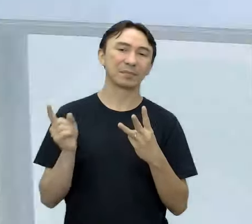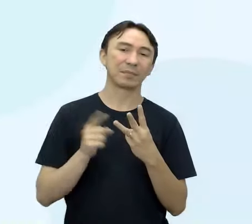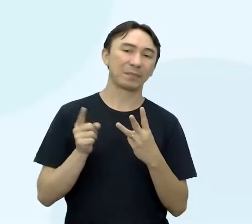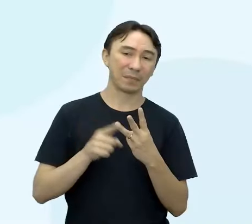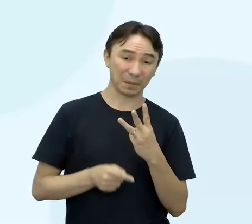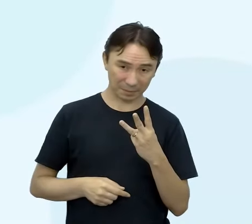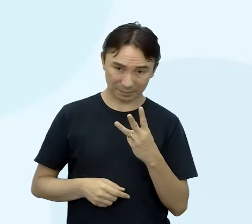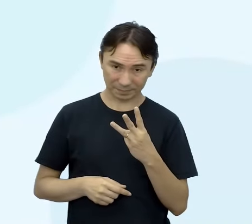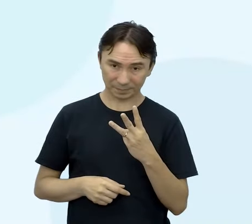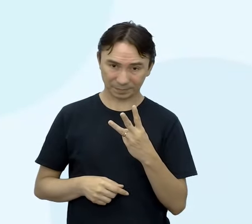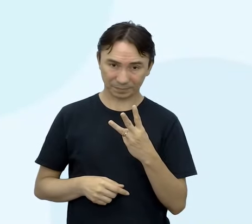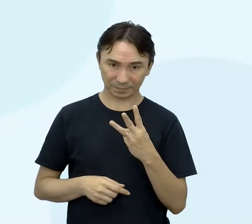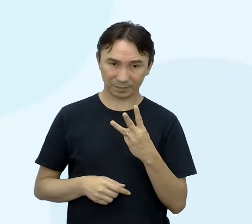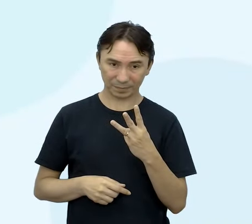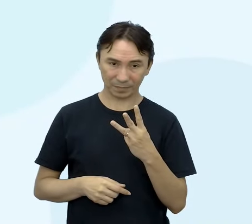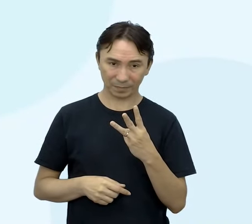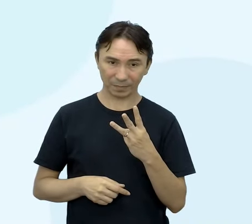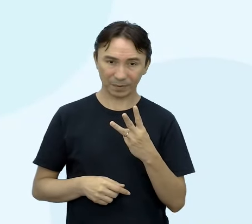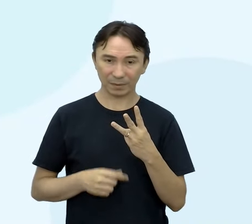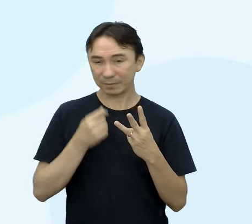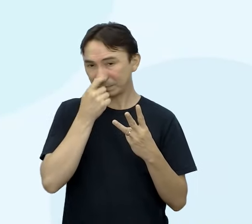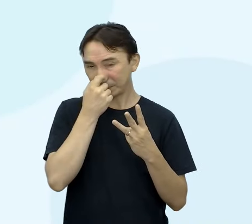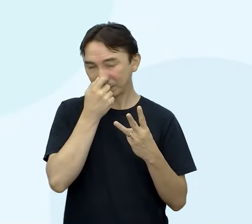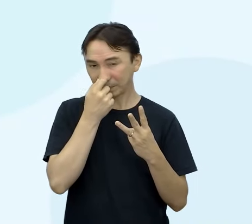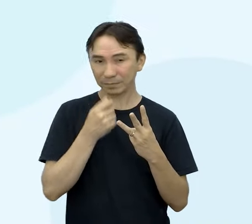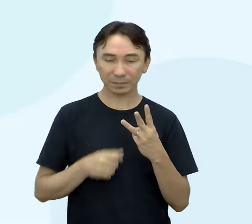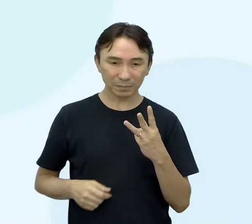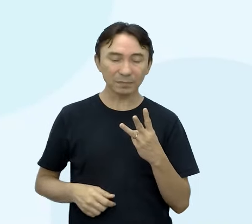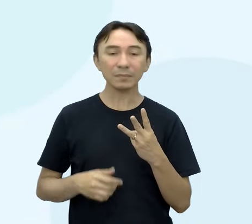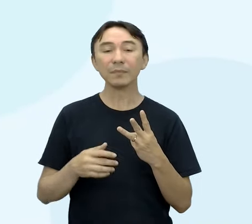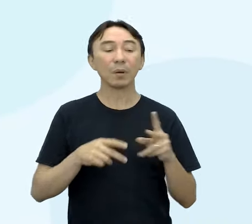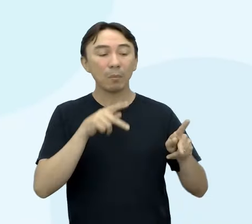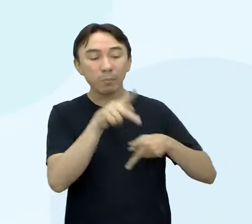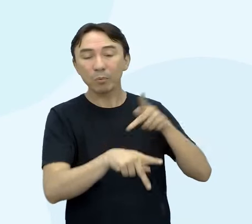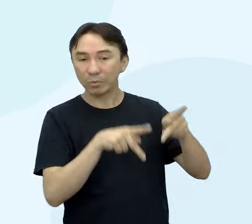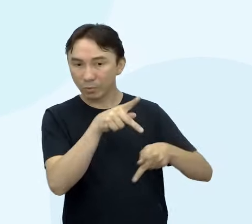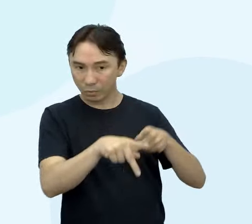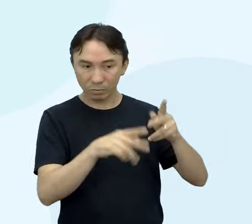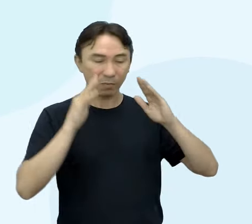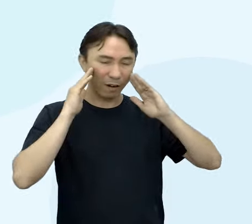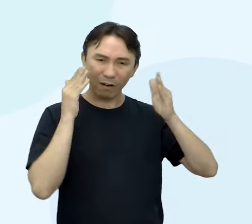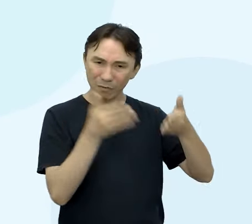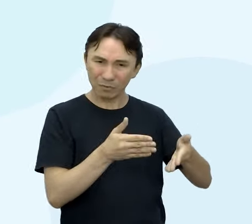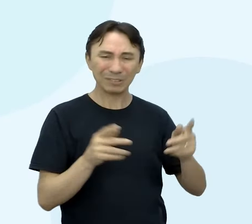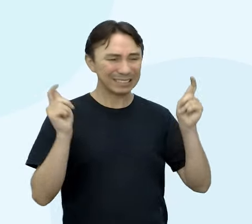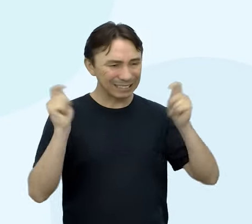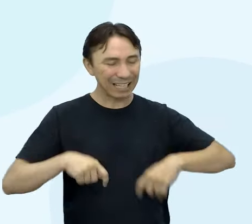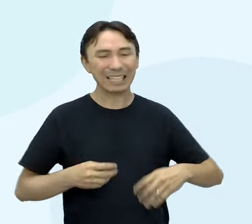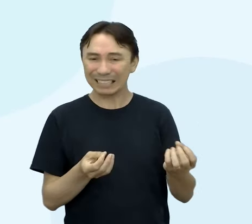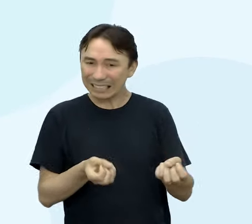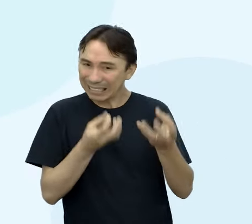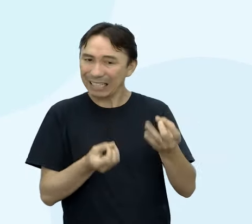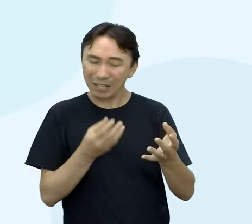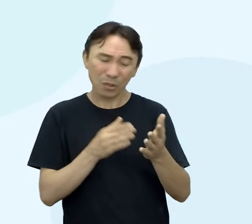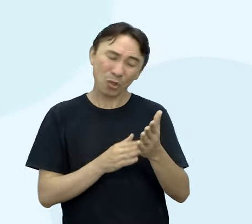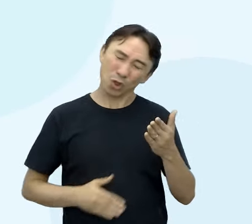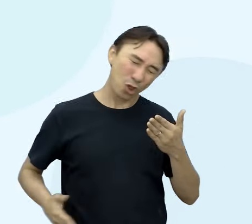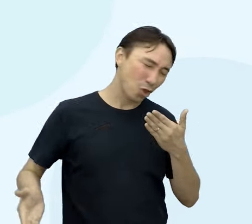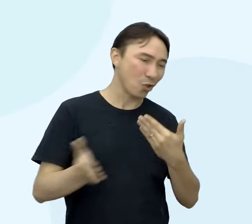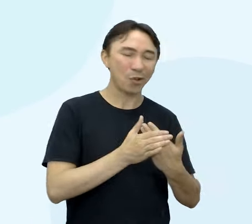obter os dados de toda a população do público-alvo do meu planejamento? Aí, no caso lá da minha comunidade? Não,